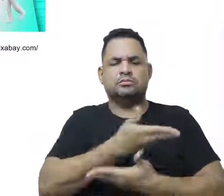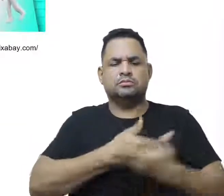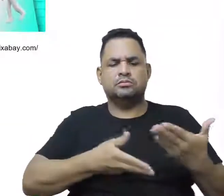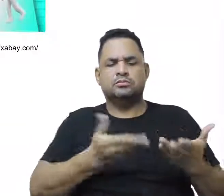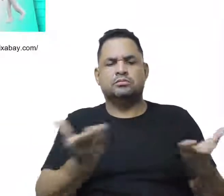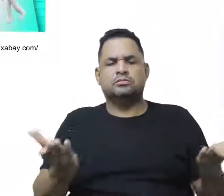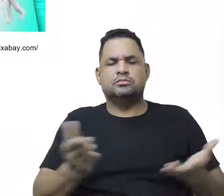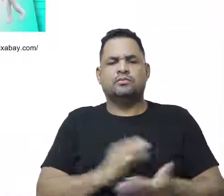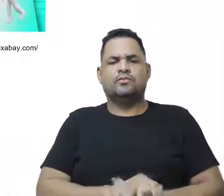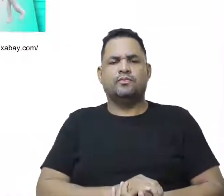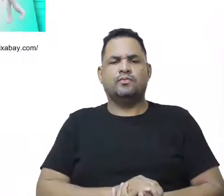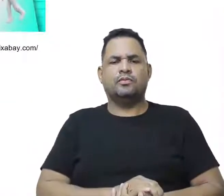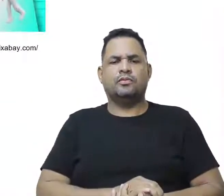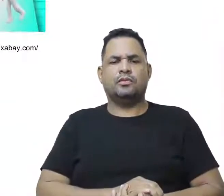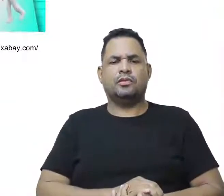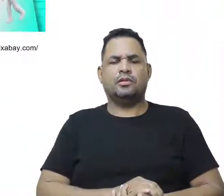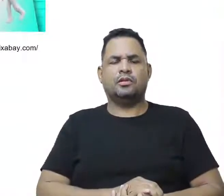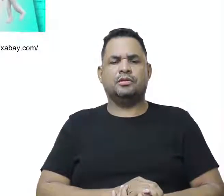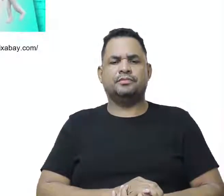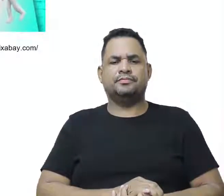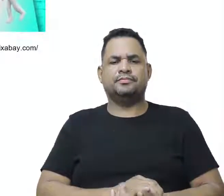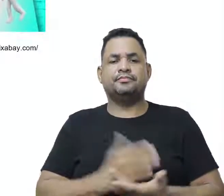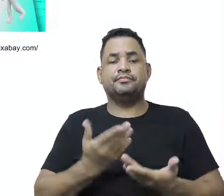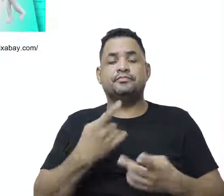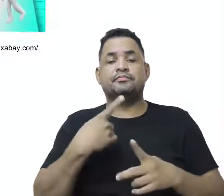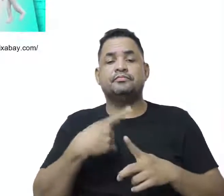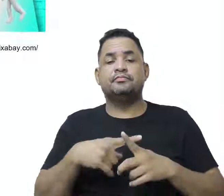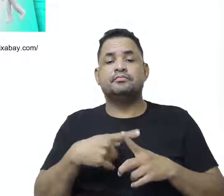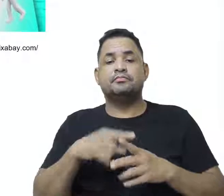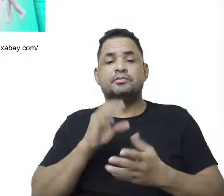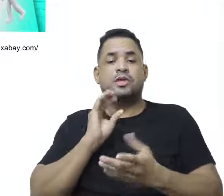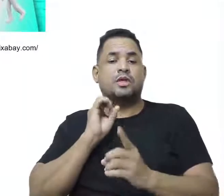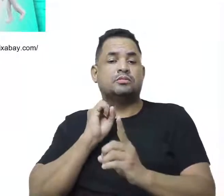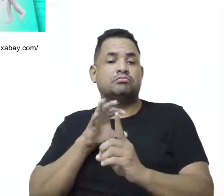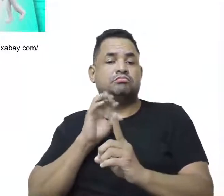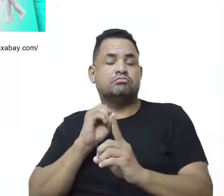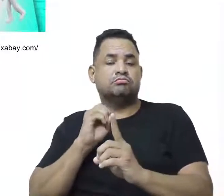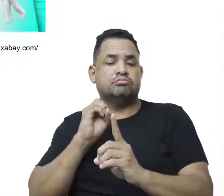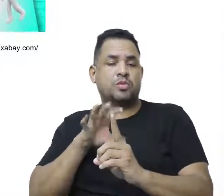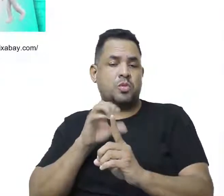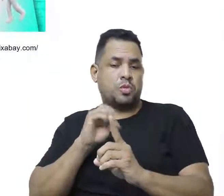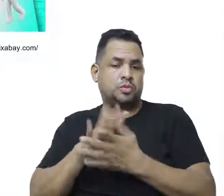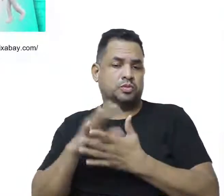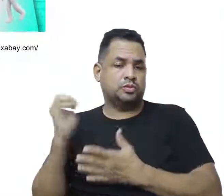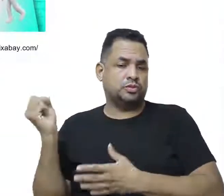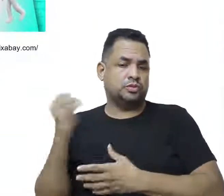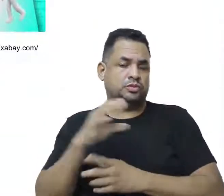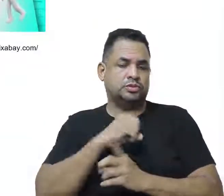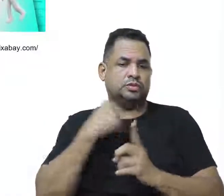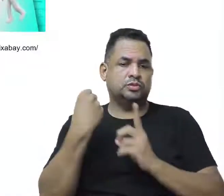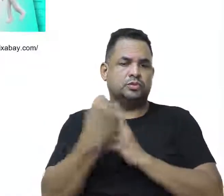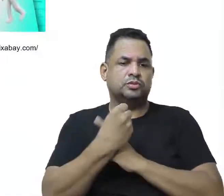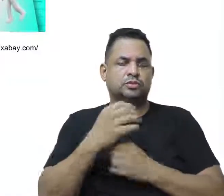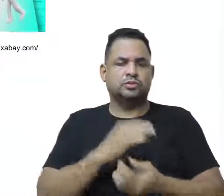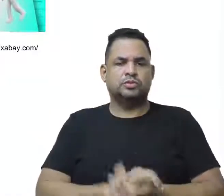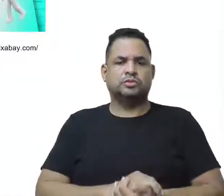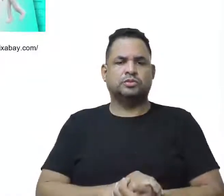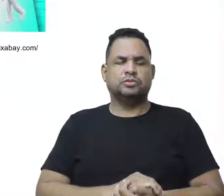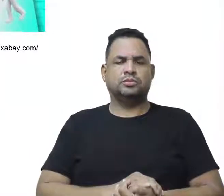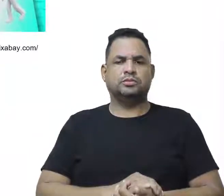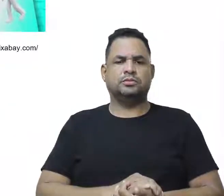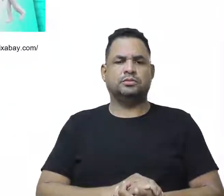que surgiram por efeito desse surgimento dessa a cidade estava surgindo uma nova